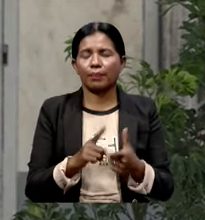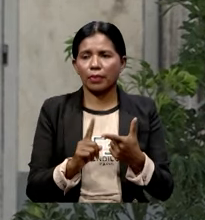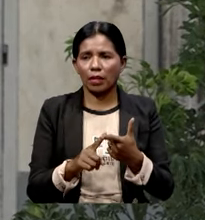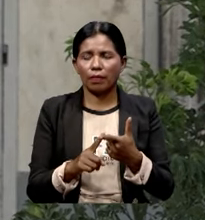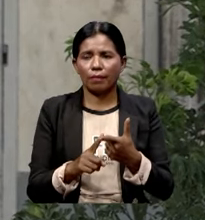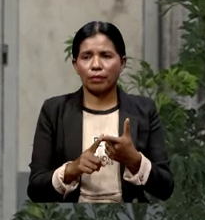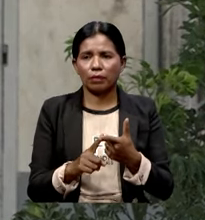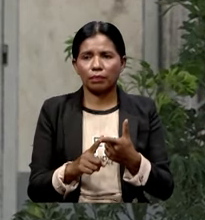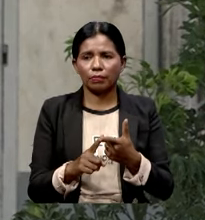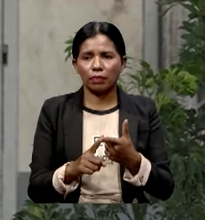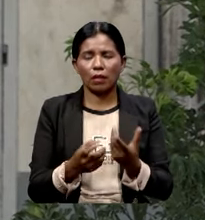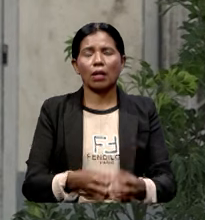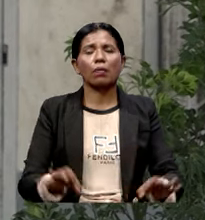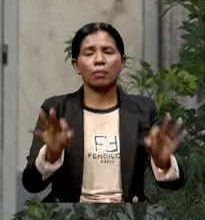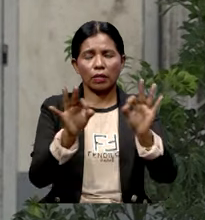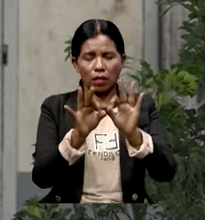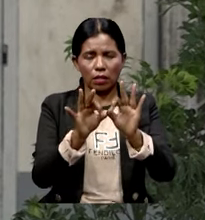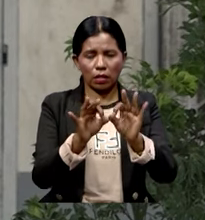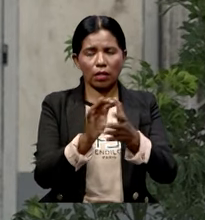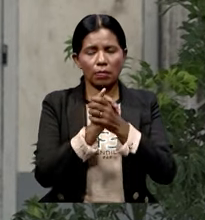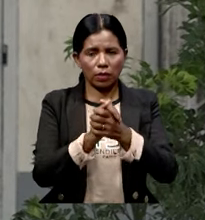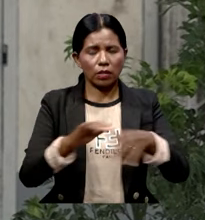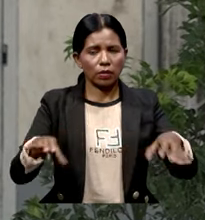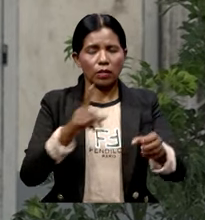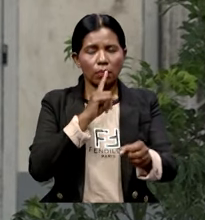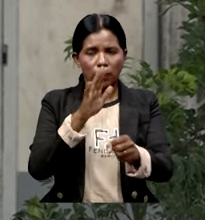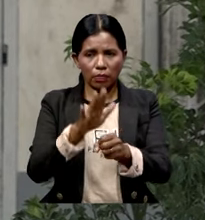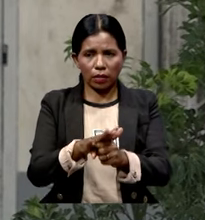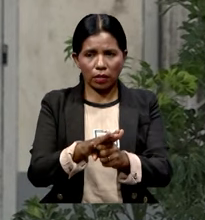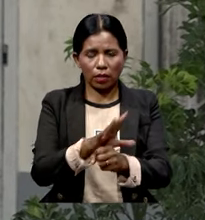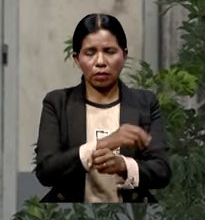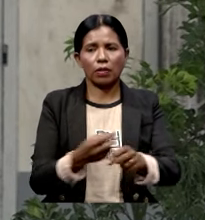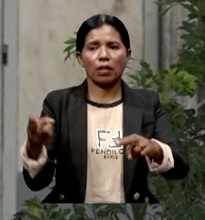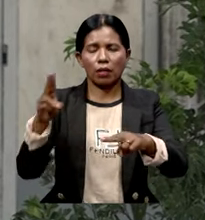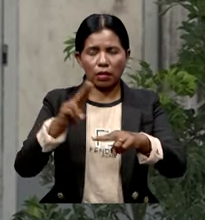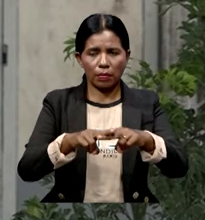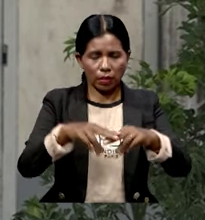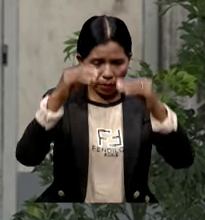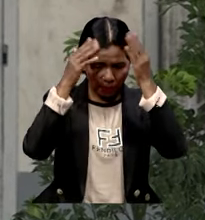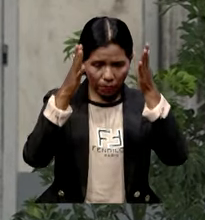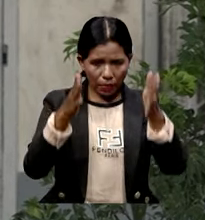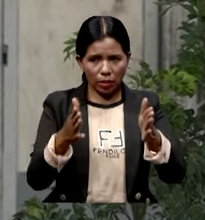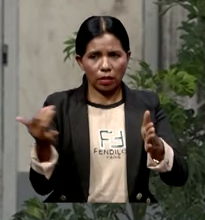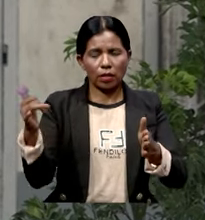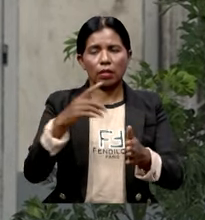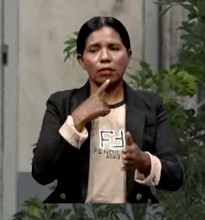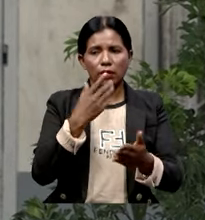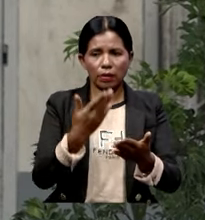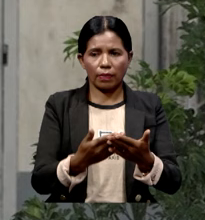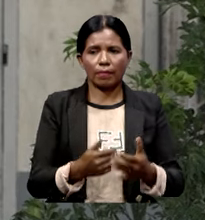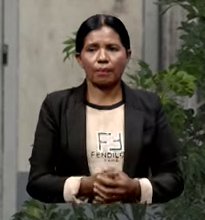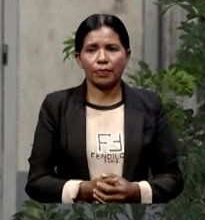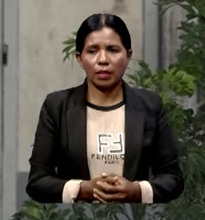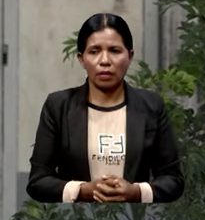é? Importante ter, mas a meta em professor se não é compromisso, pode aumentar o professor a nessa governania.